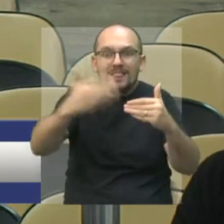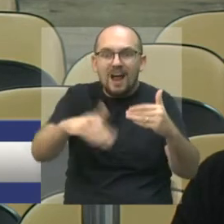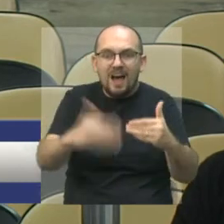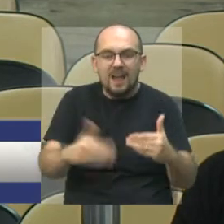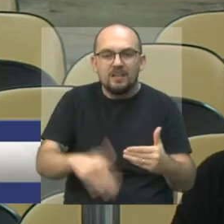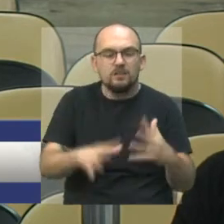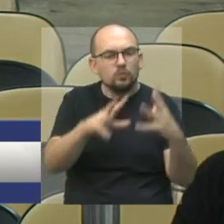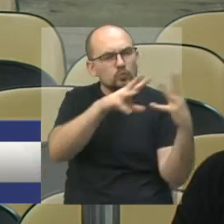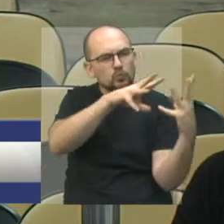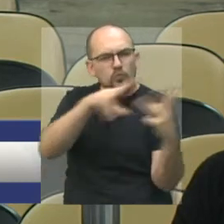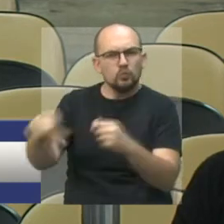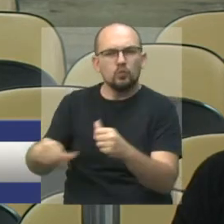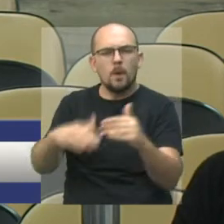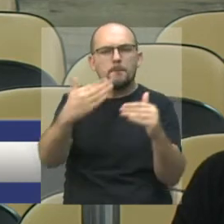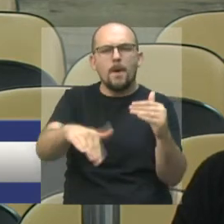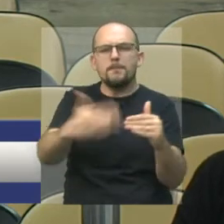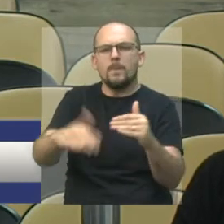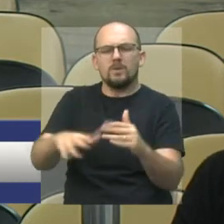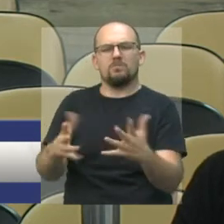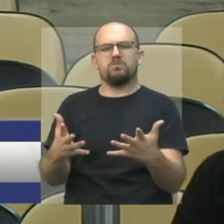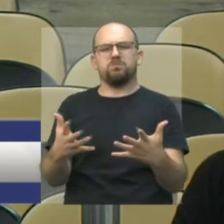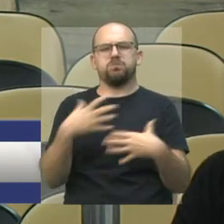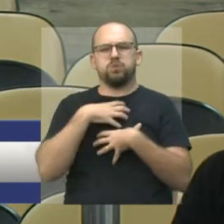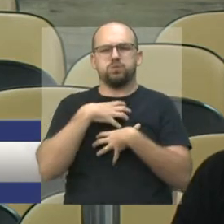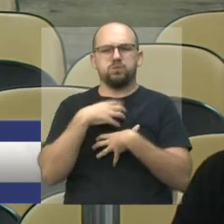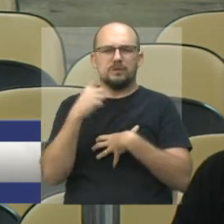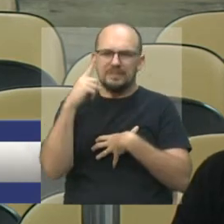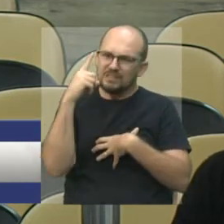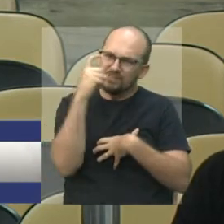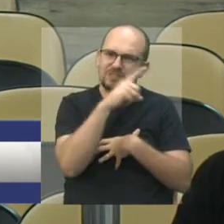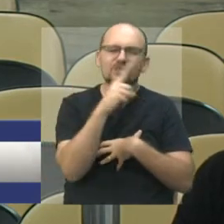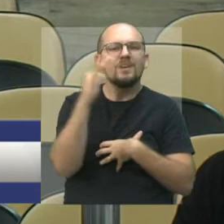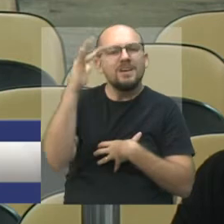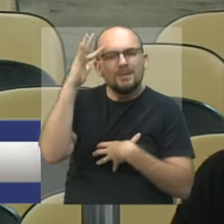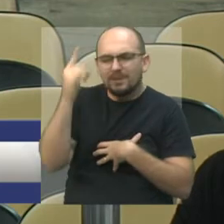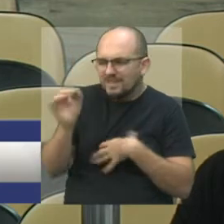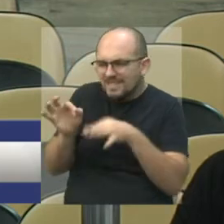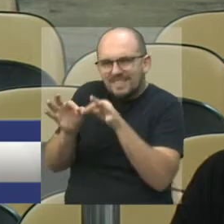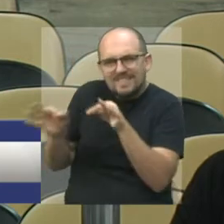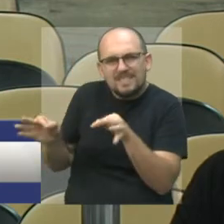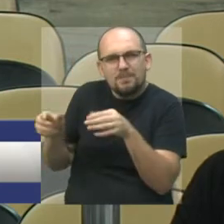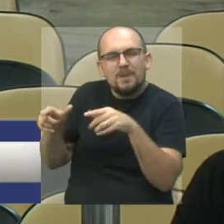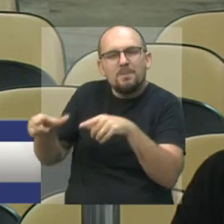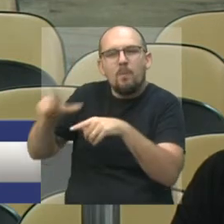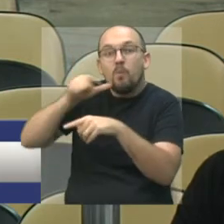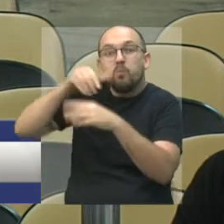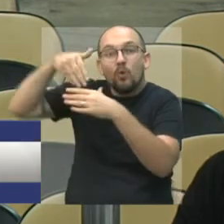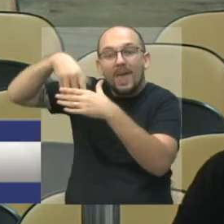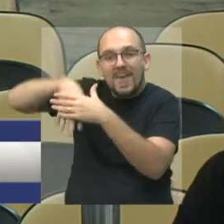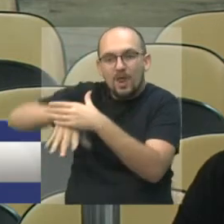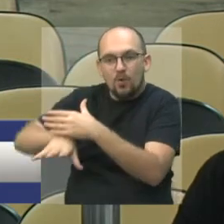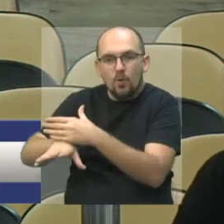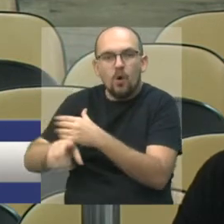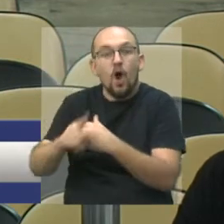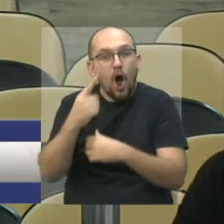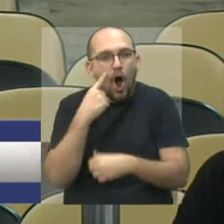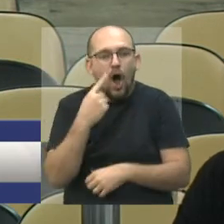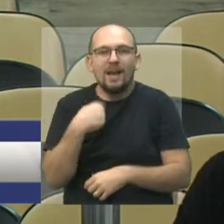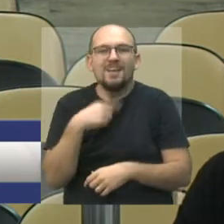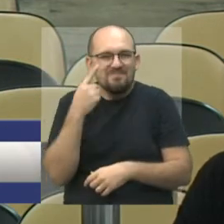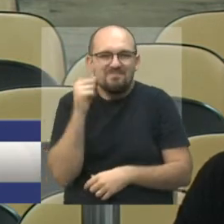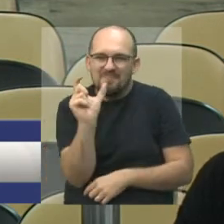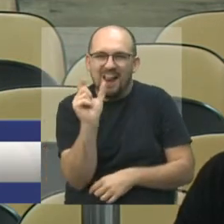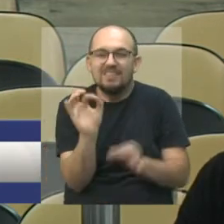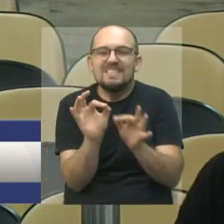parecer contrários. Então isso é muito difícil. Imagina um simples bueiro e uma... Olha a palavra que eu usei, tive que usar um